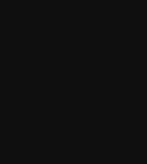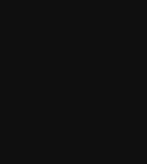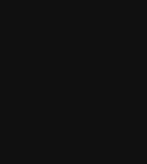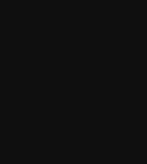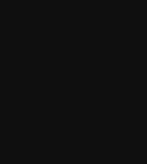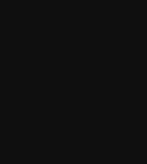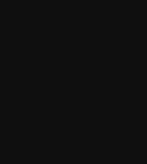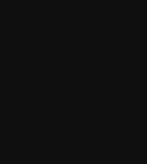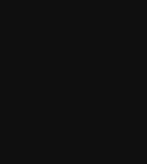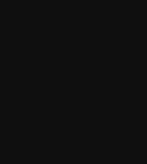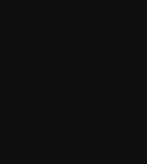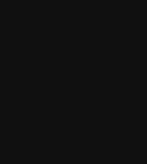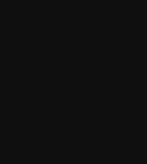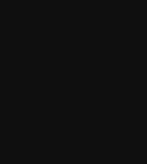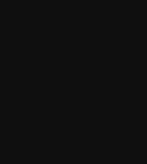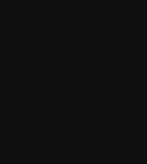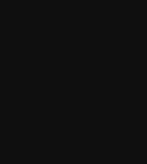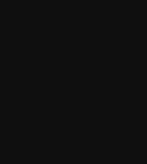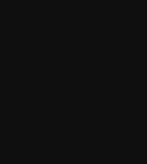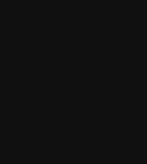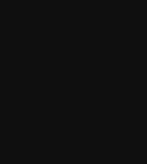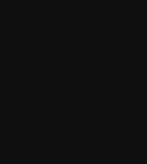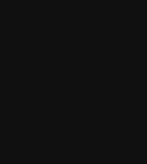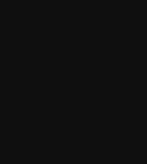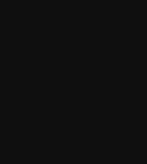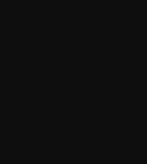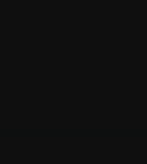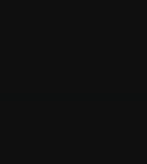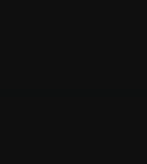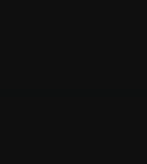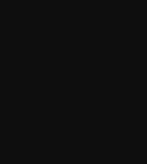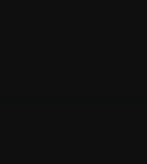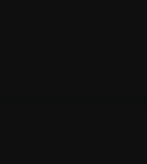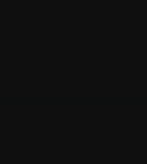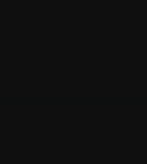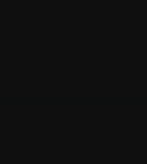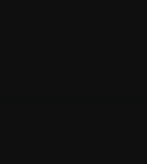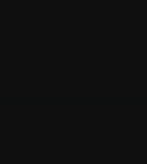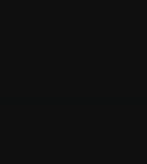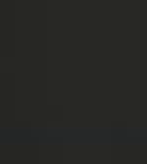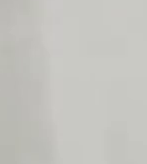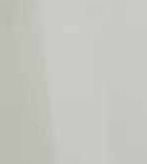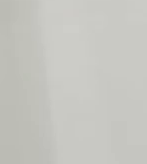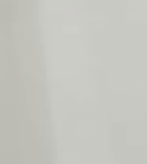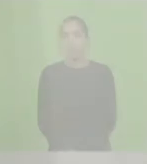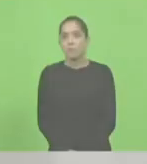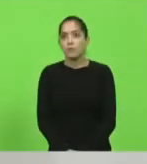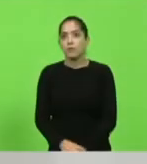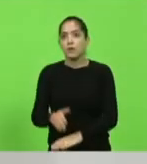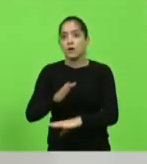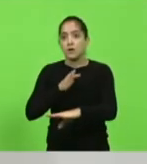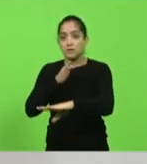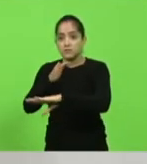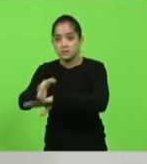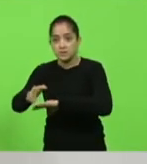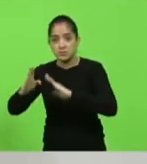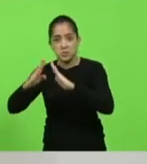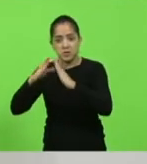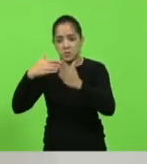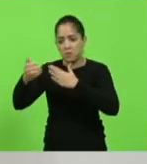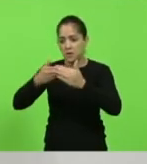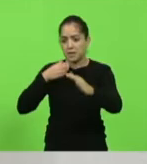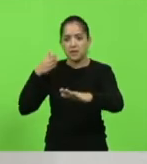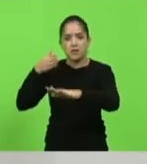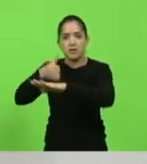são G1 a parte 8 o Elisandro na casa que quer